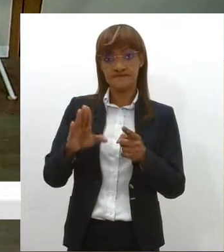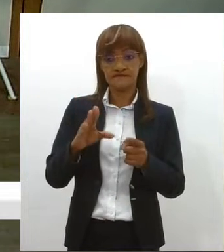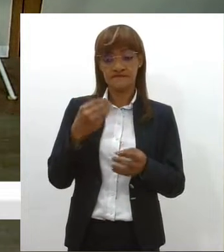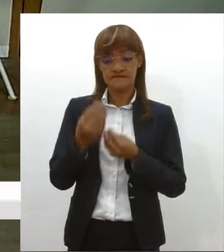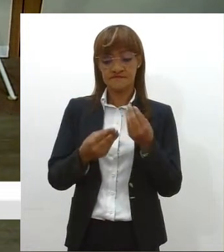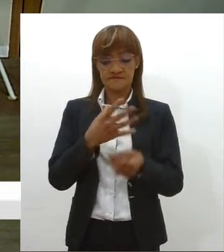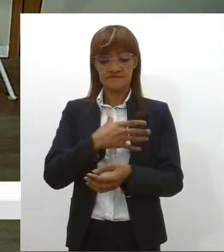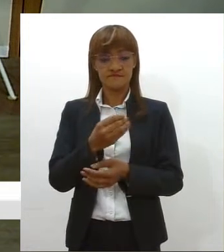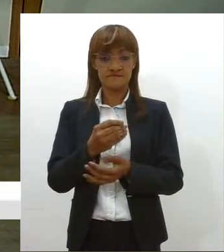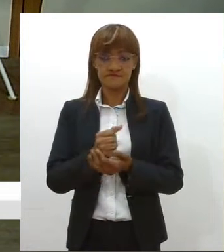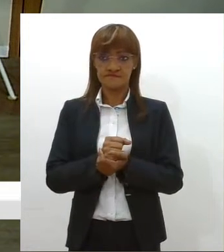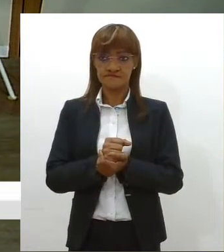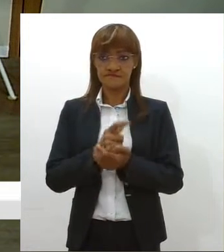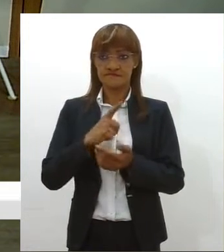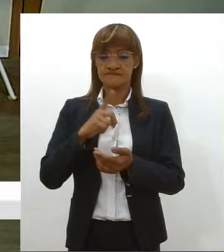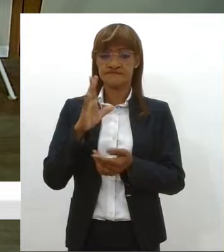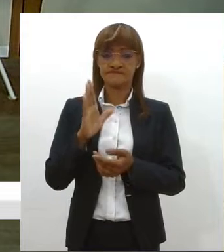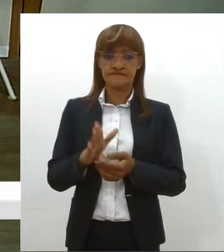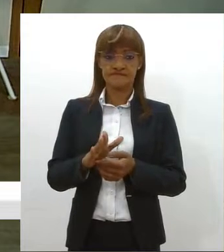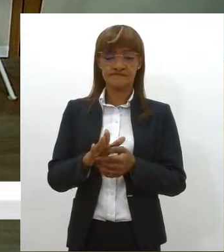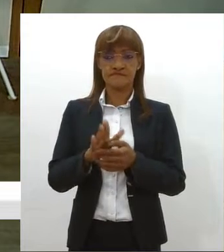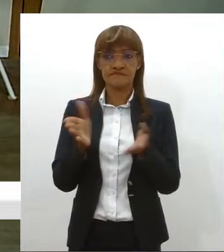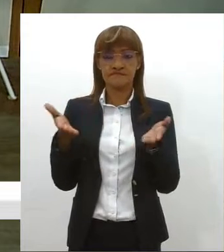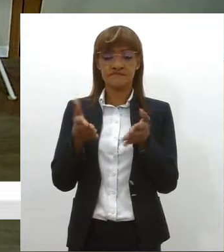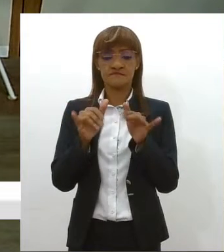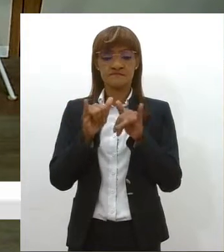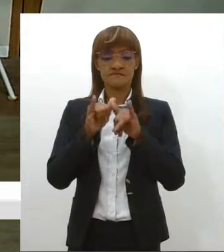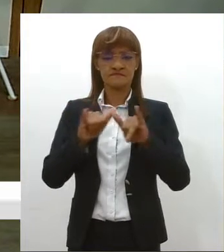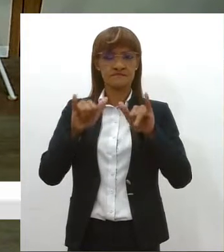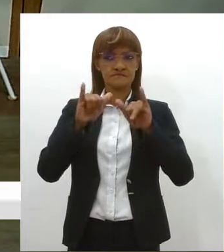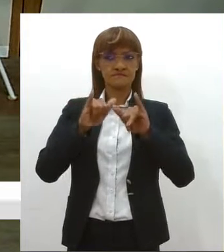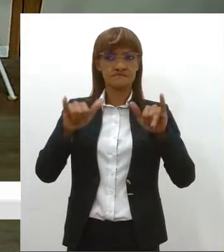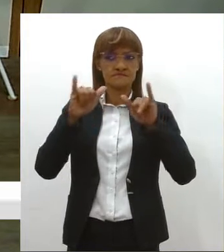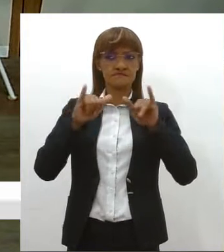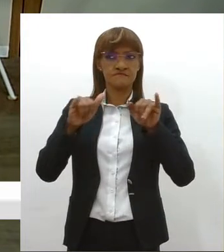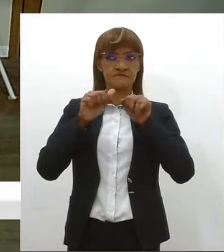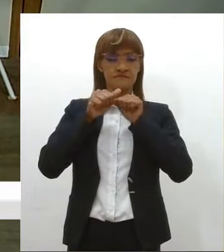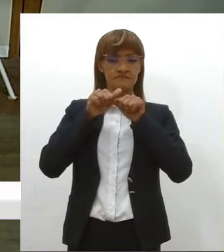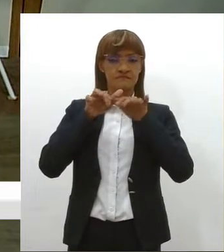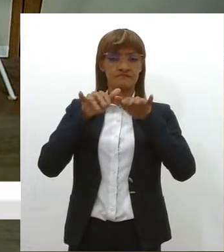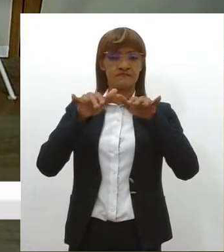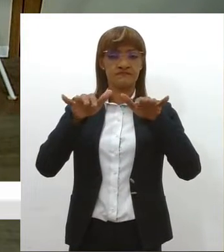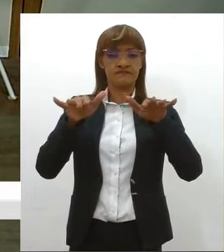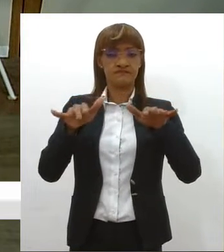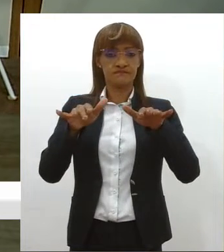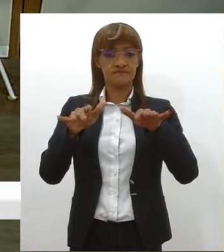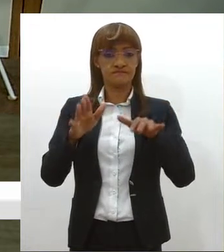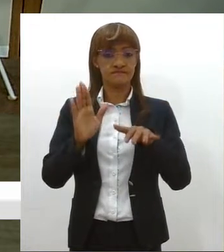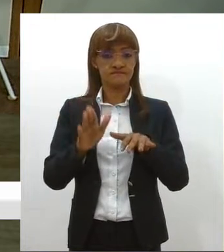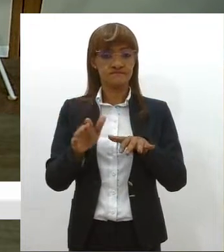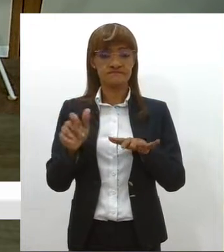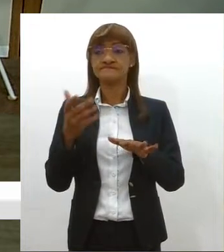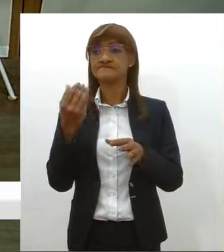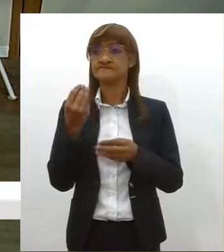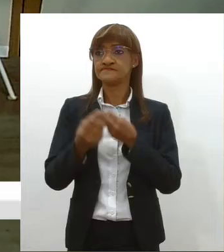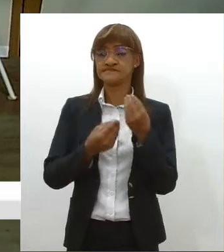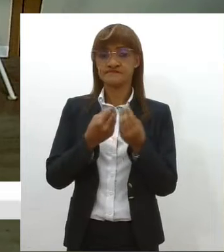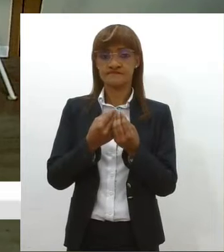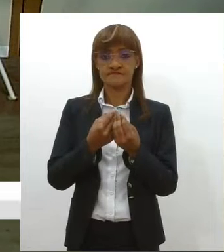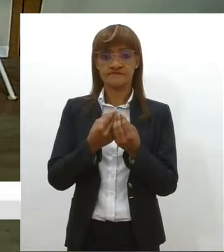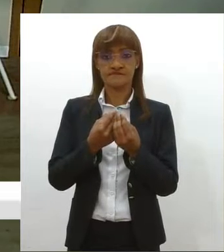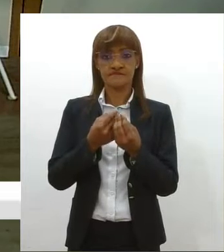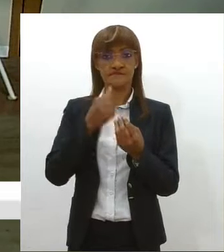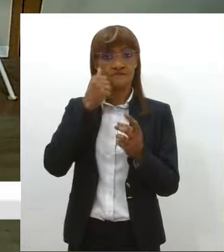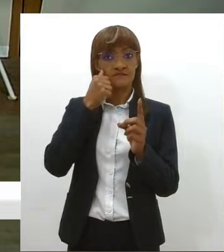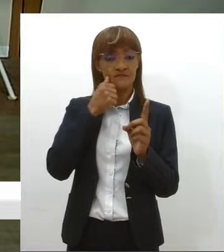estudos que foram pipocando ao redor do mundo, falando dessa associação, né, entre uma mulher que já